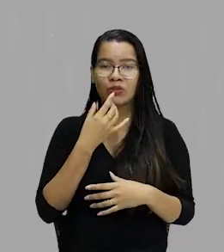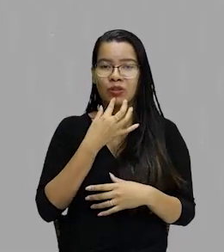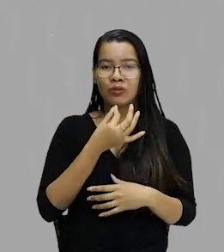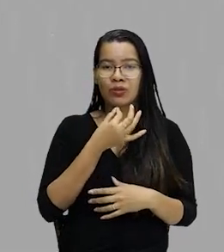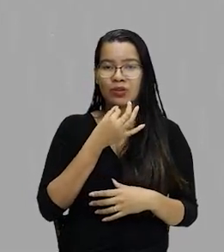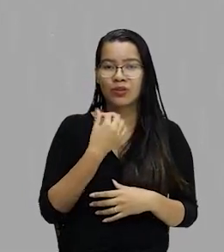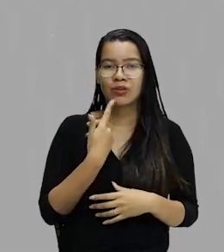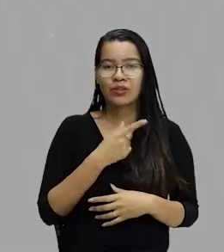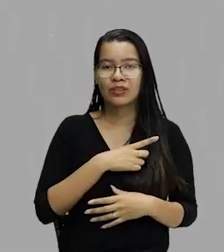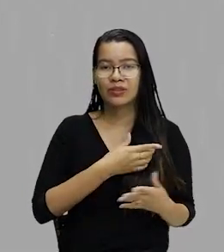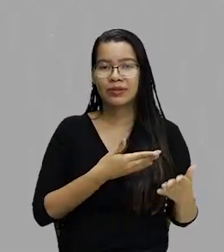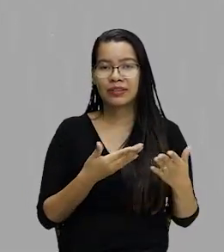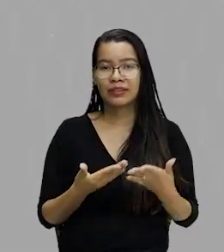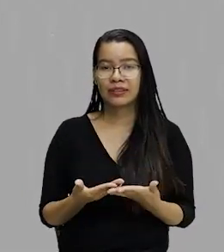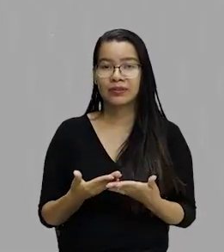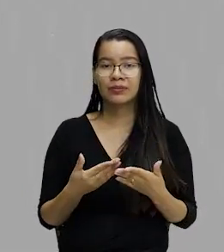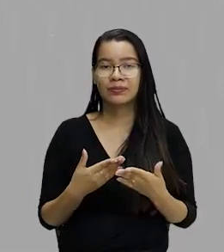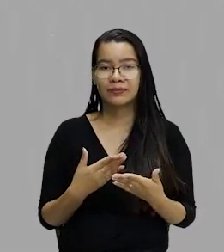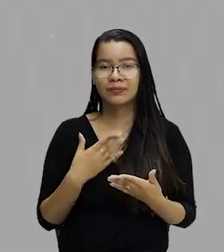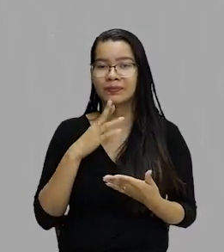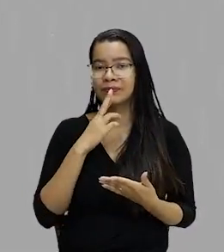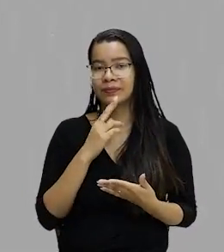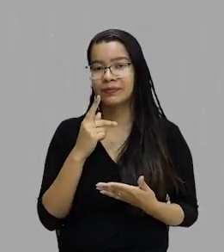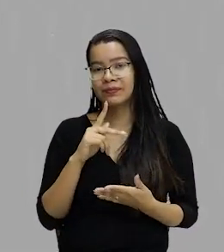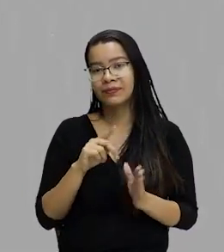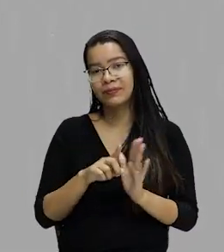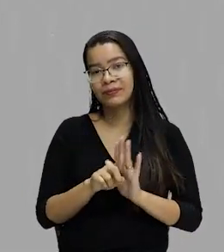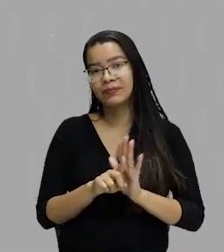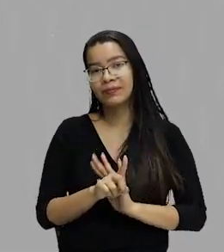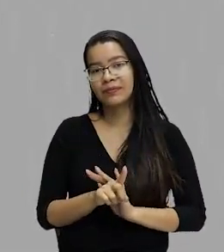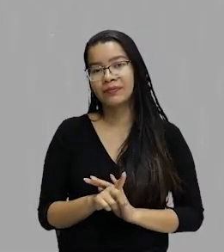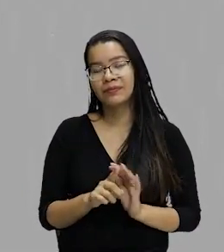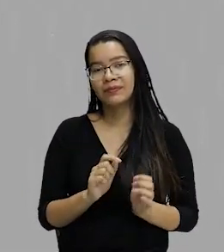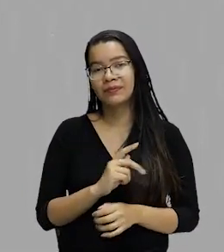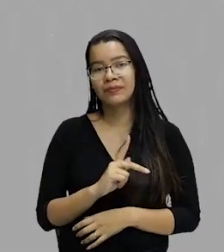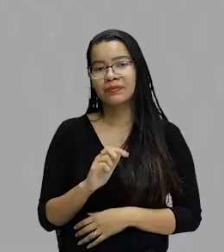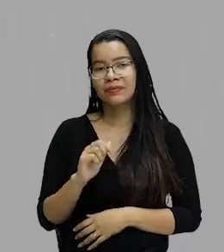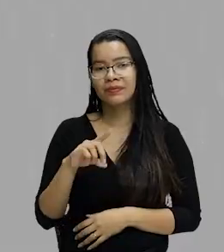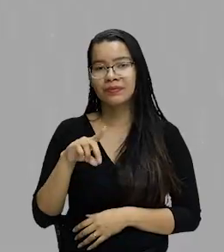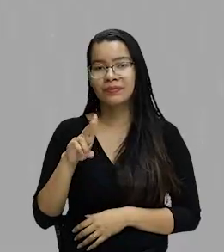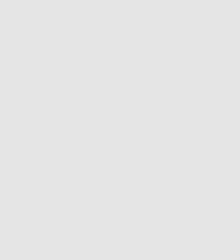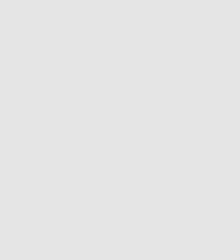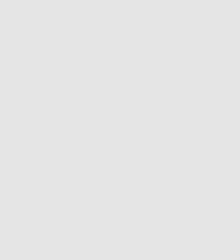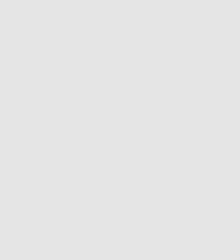sugestões, nós estamos aqui para atender a vocês. Sou André Luiz, deixando vocês aqui.